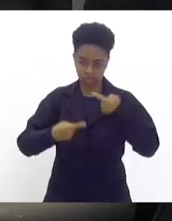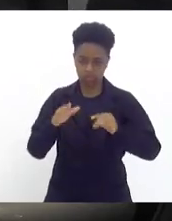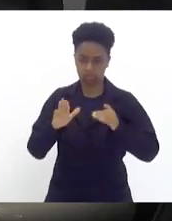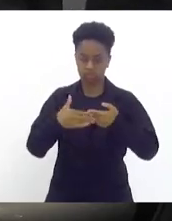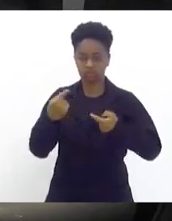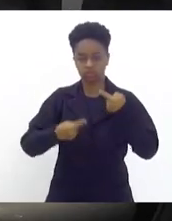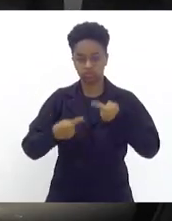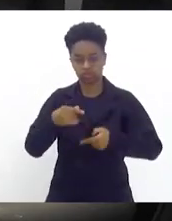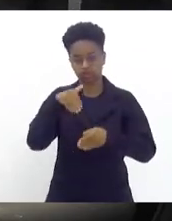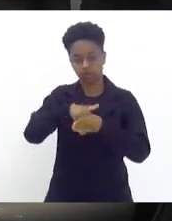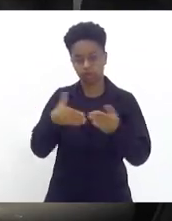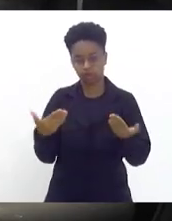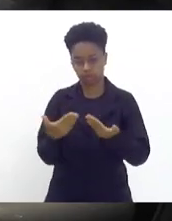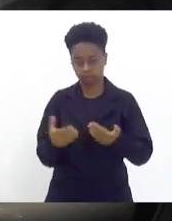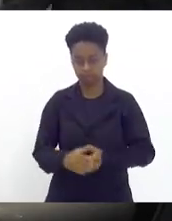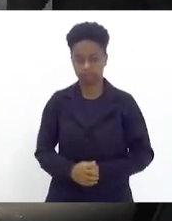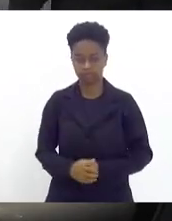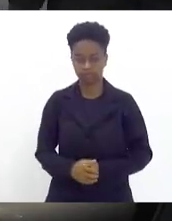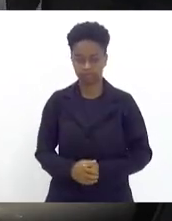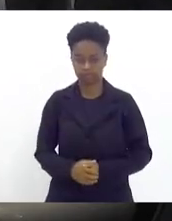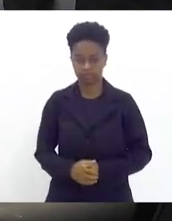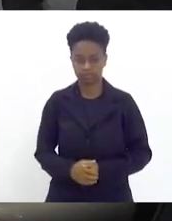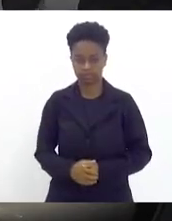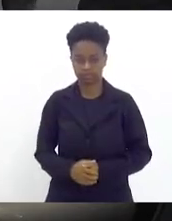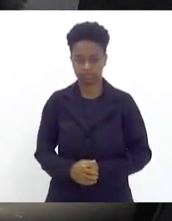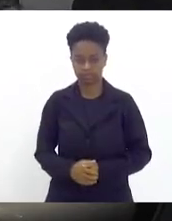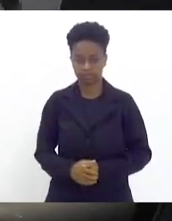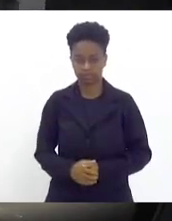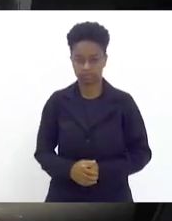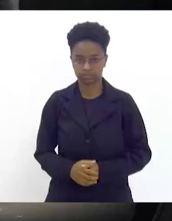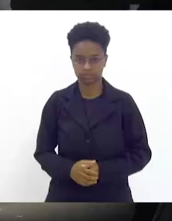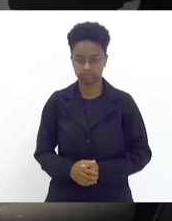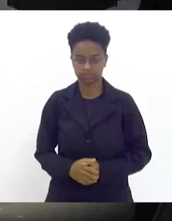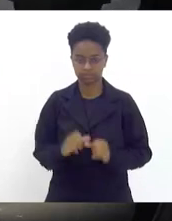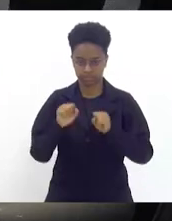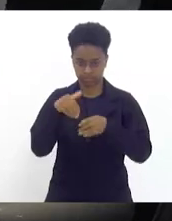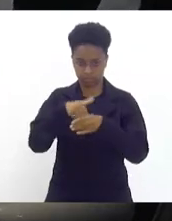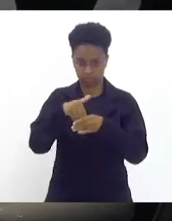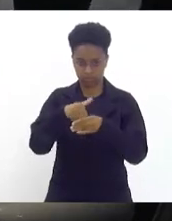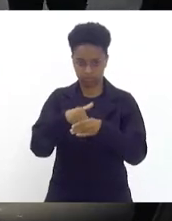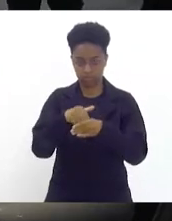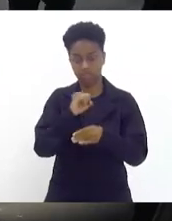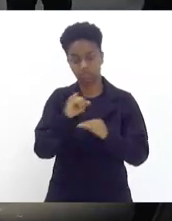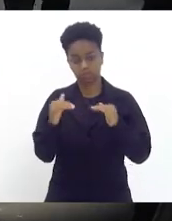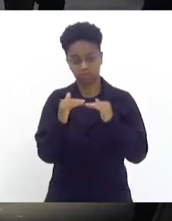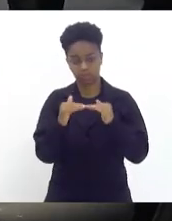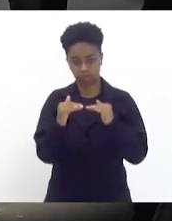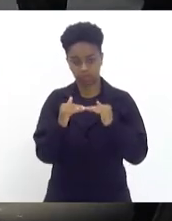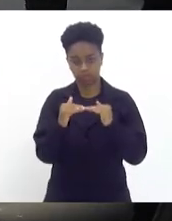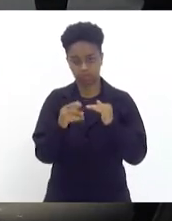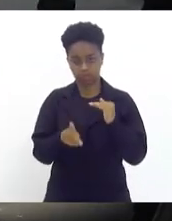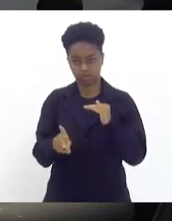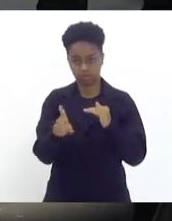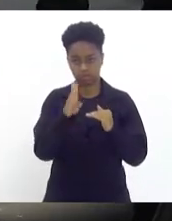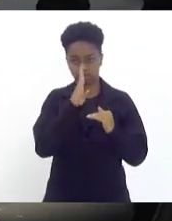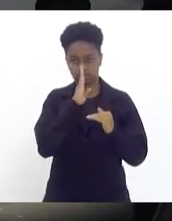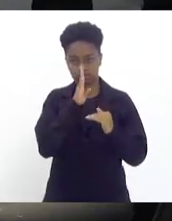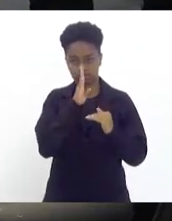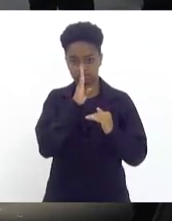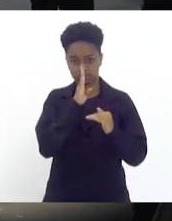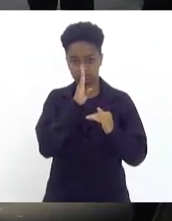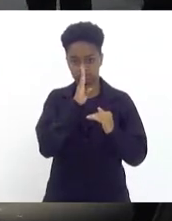discussão e votação apresente em votação que a prova permaneça